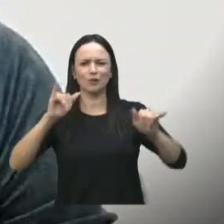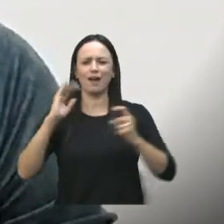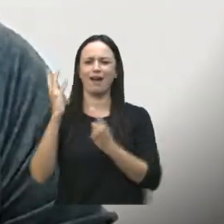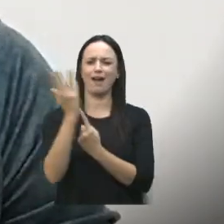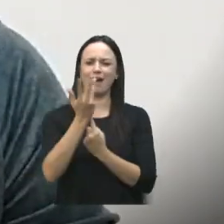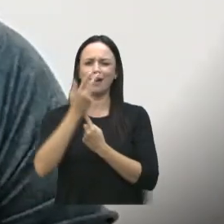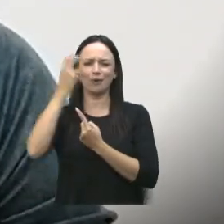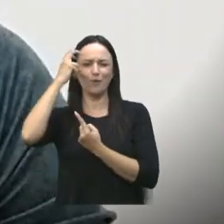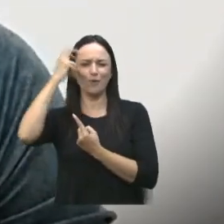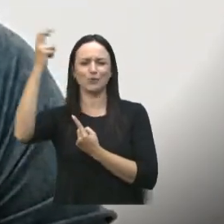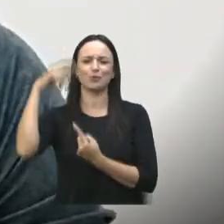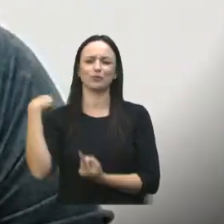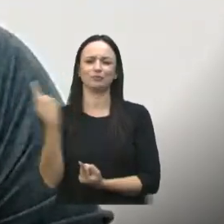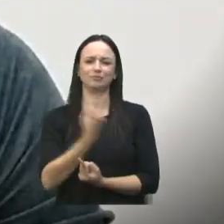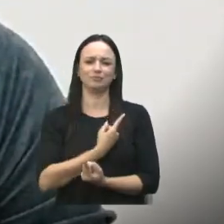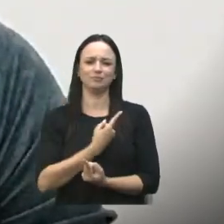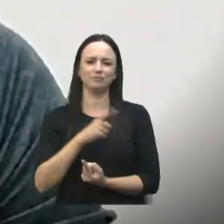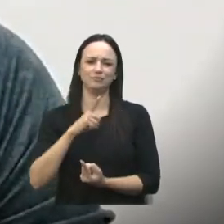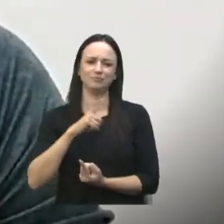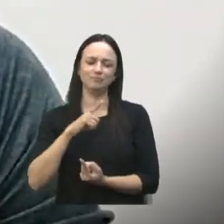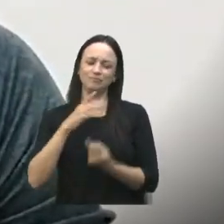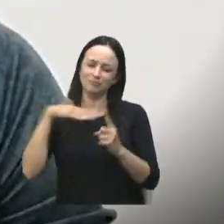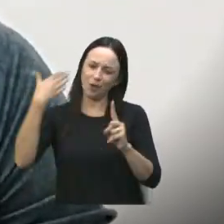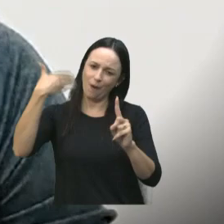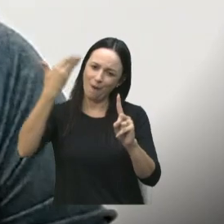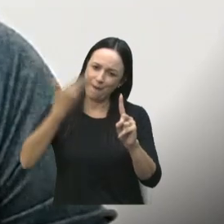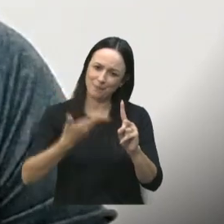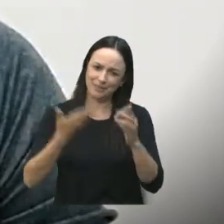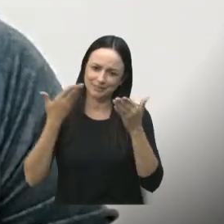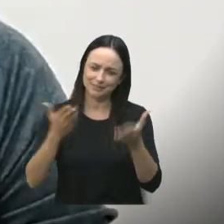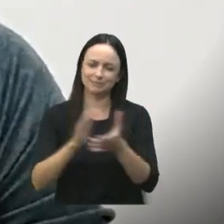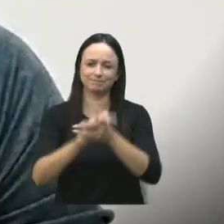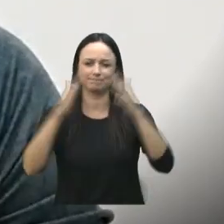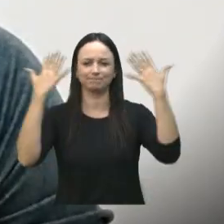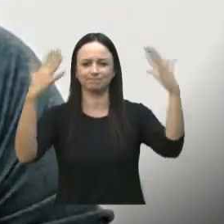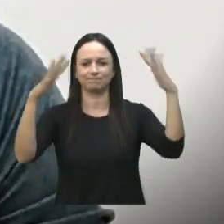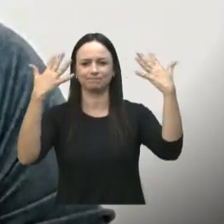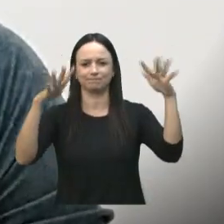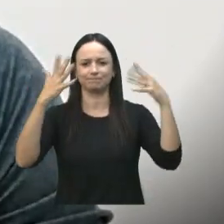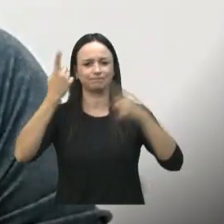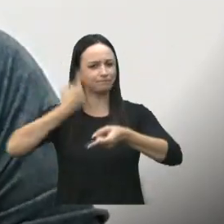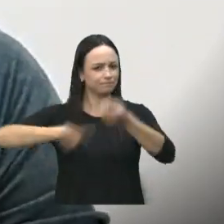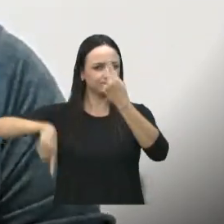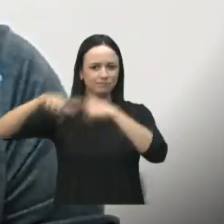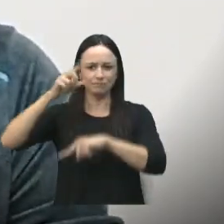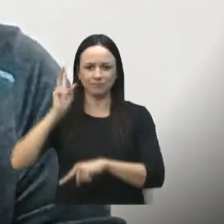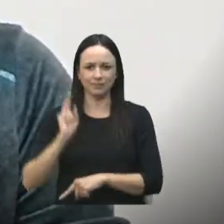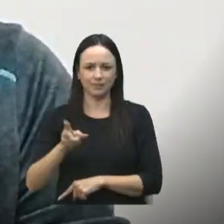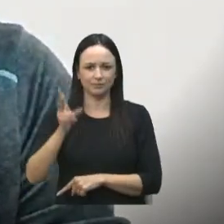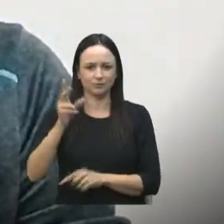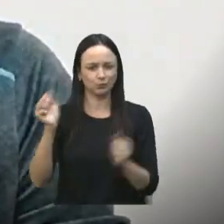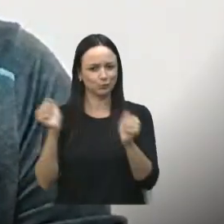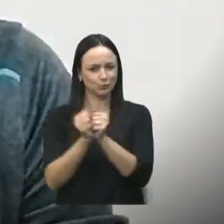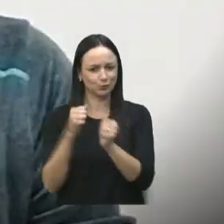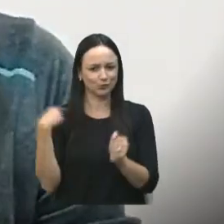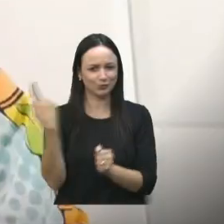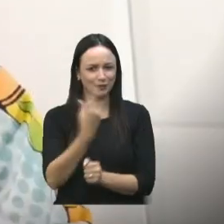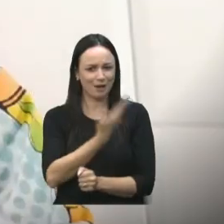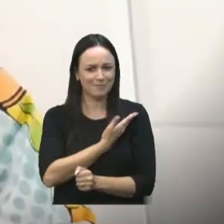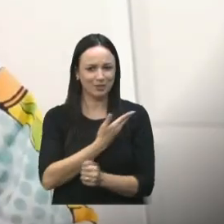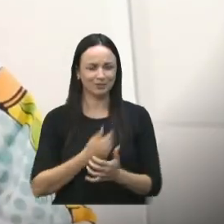nossa cultura, receba uma homenagem dessa. Parabéns, sucesso sempre. Tamo junto, meu